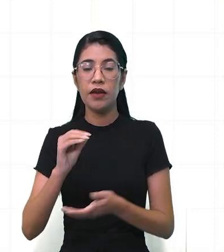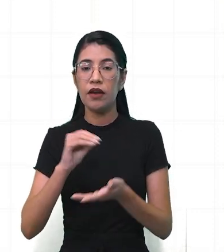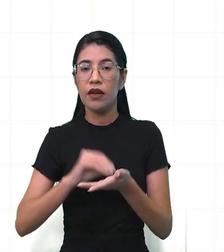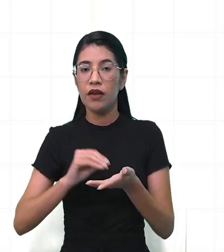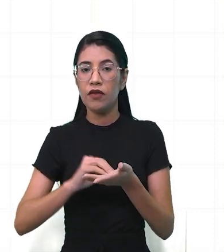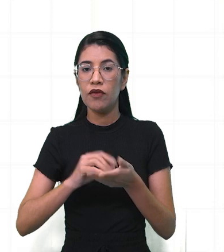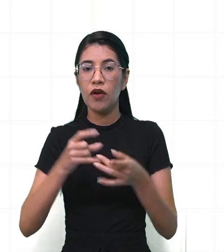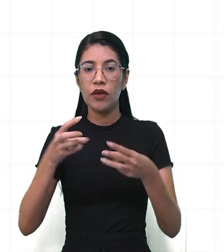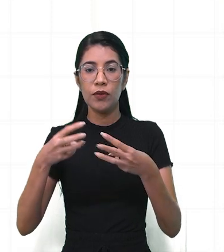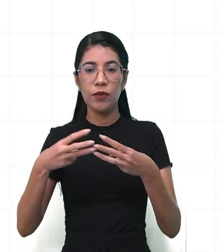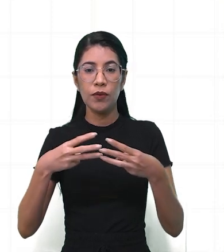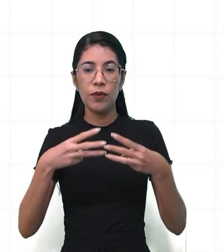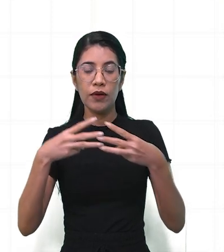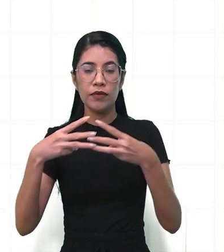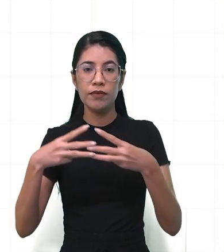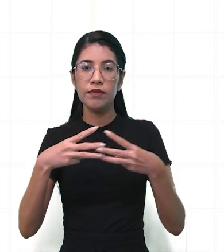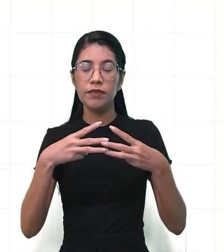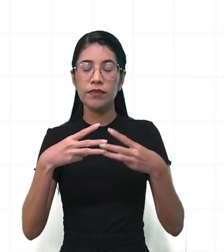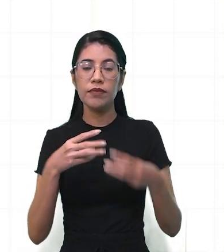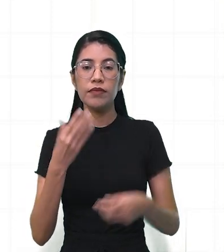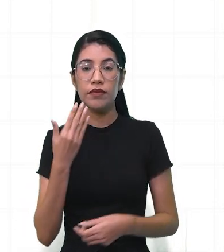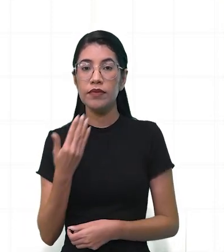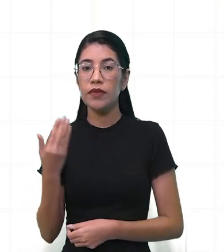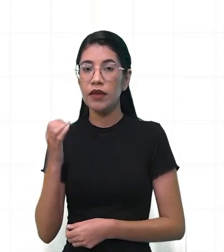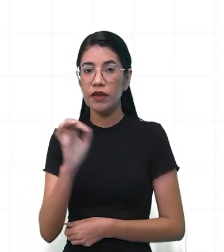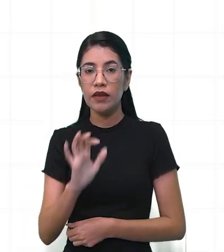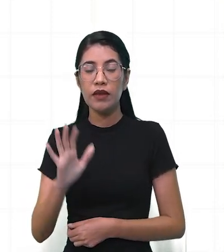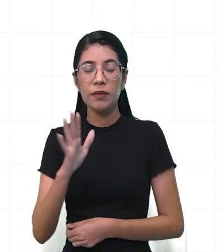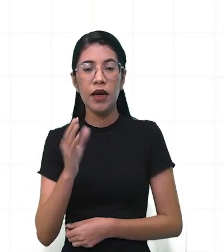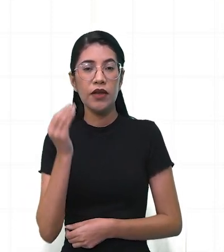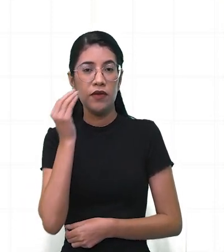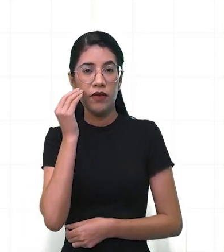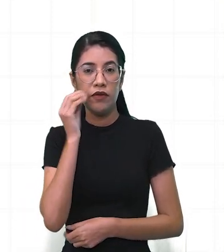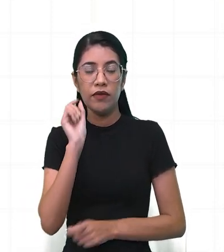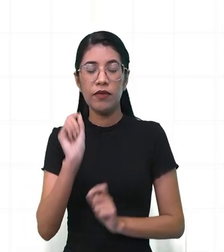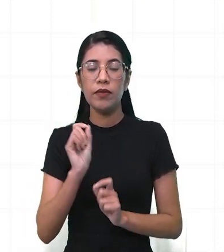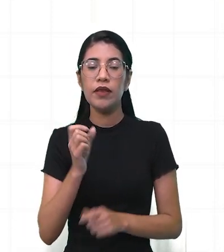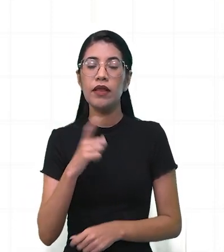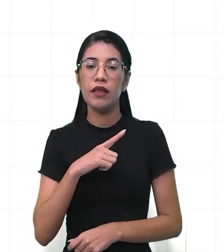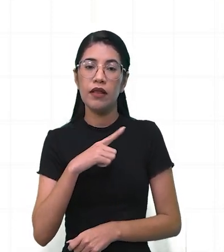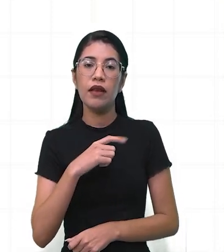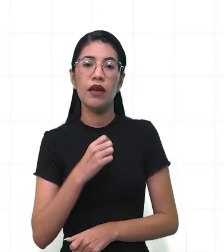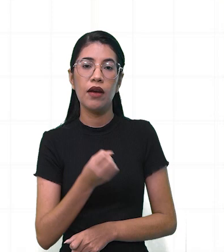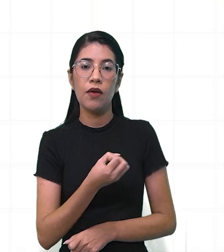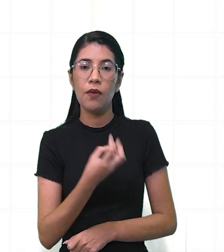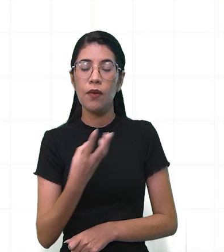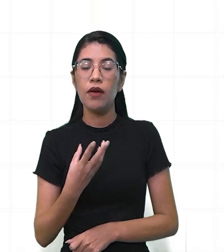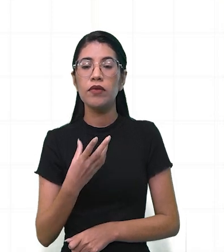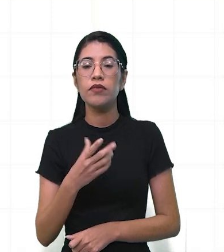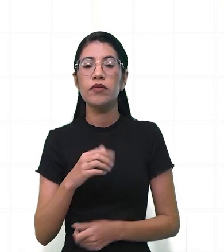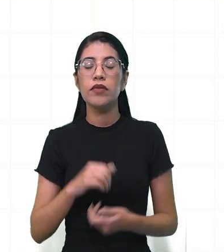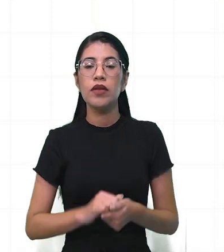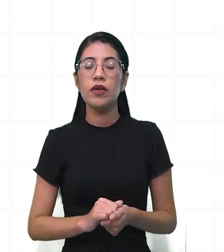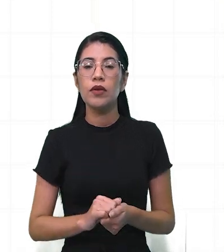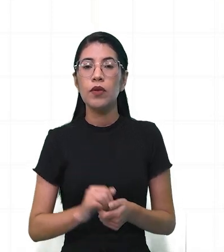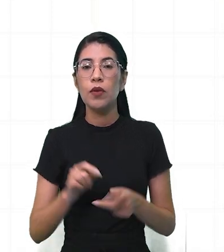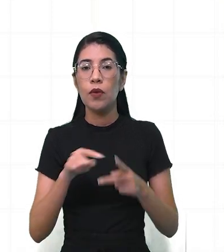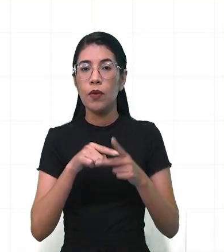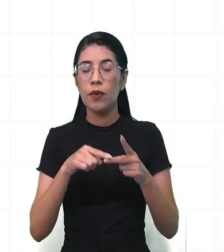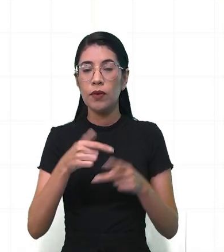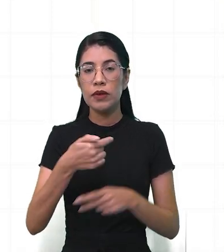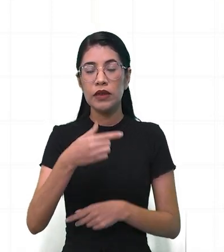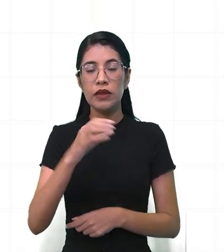no hexágono. Então, observem aí na nossa figura. Eu tenho a medida do ângulo 70, a outra